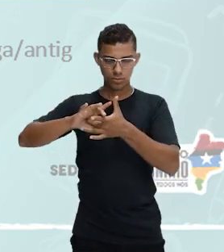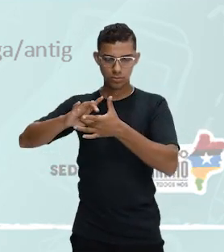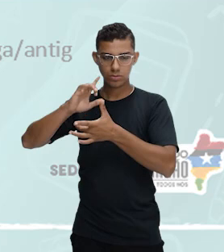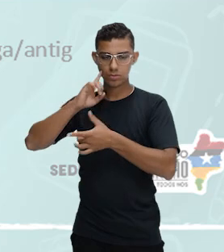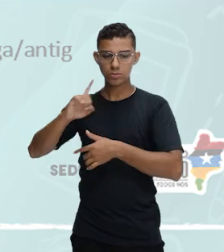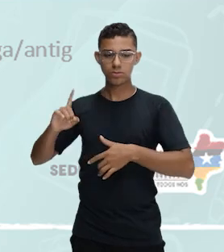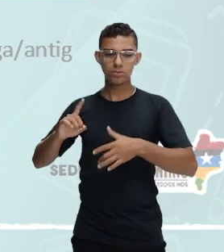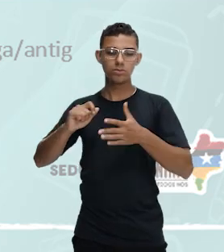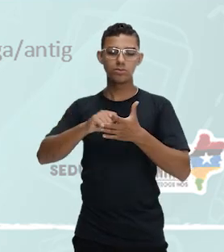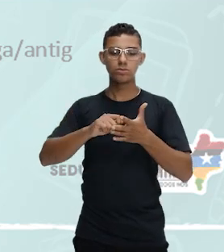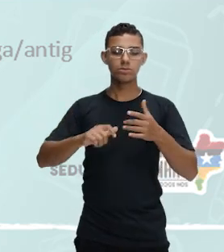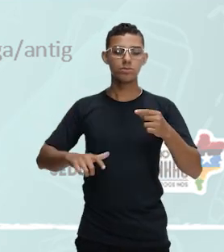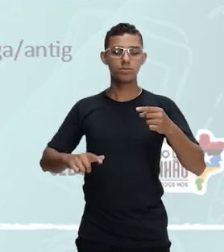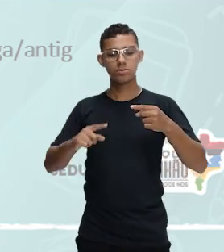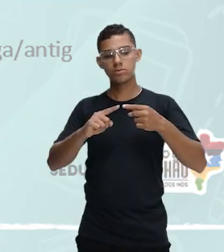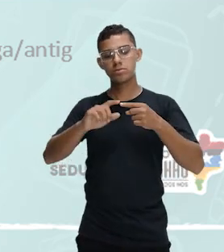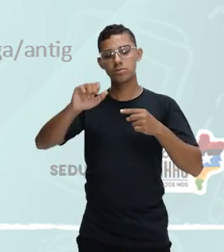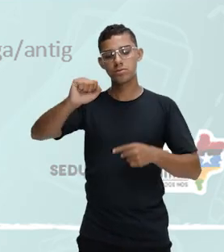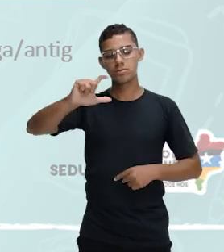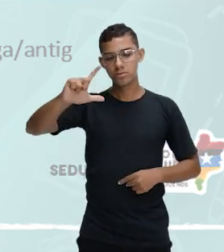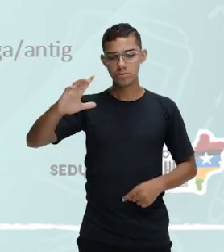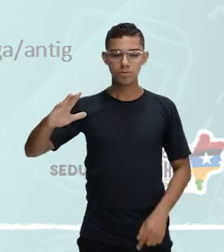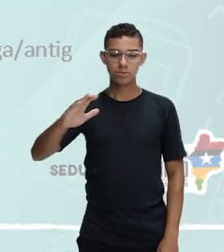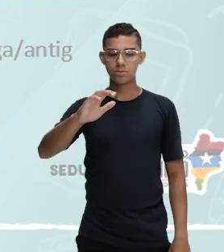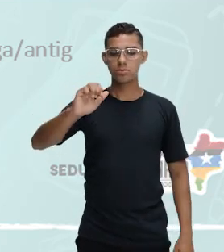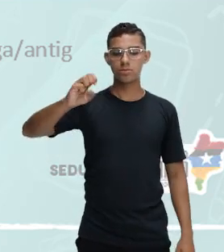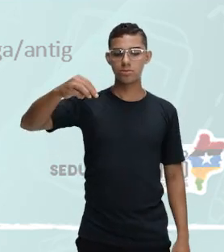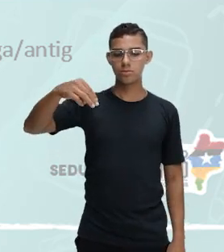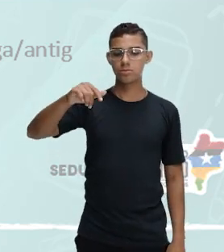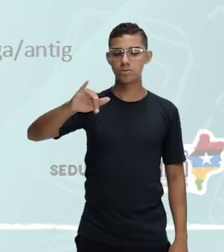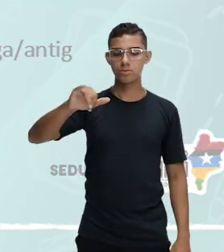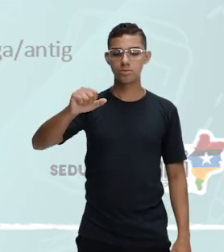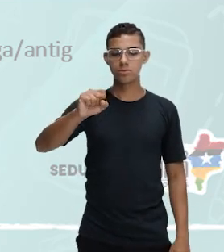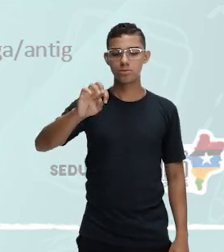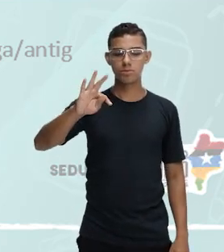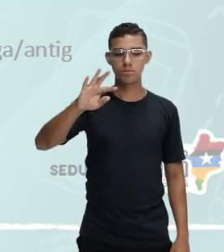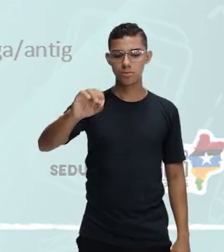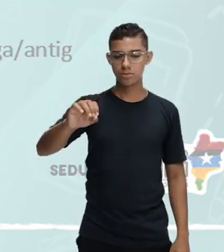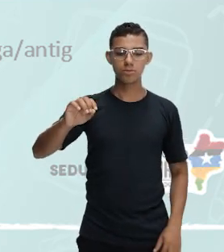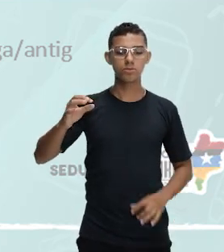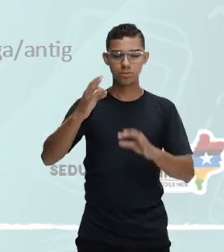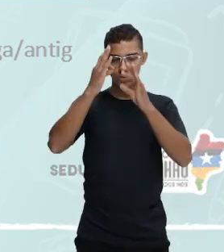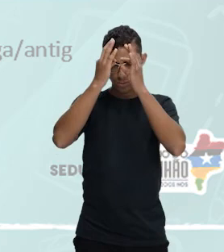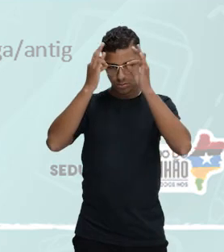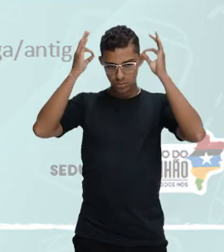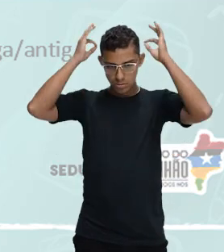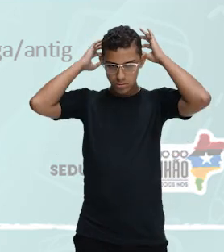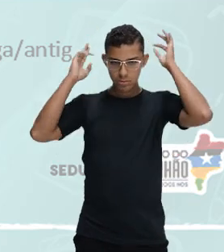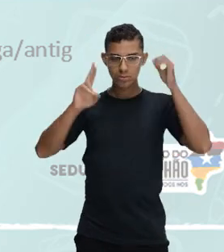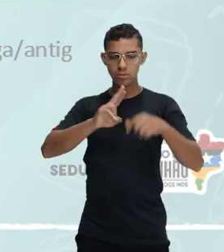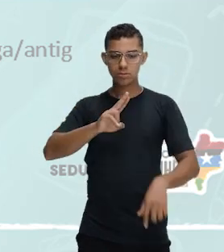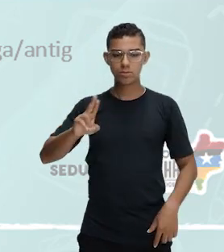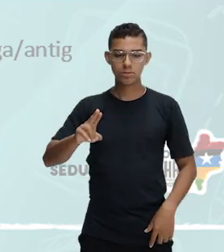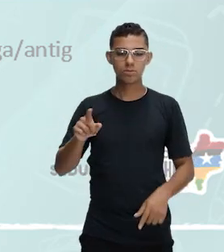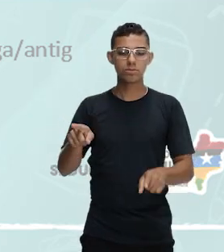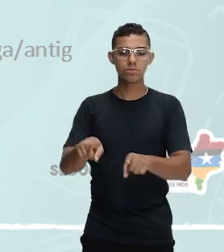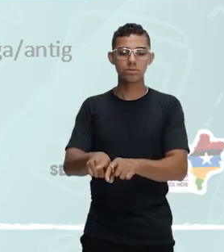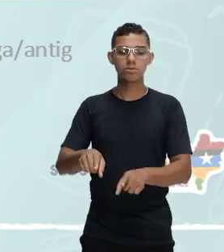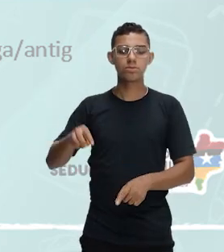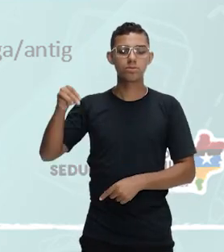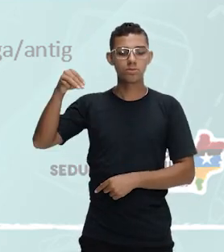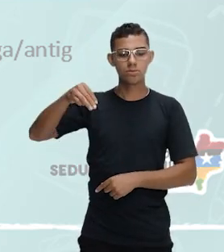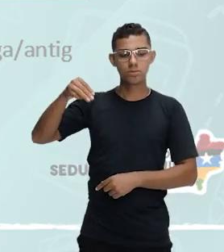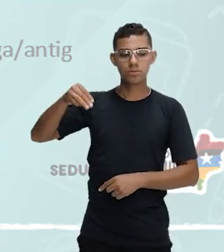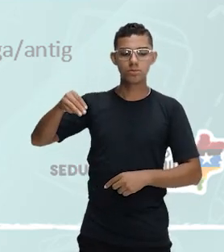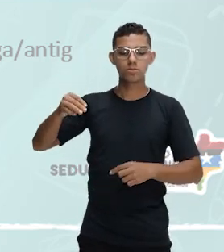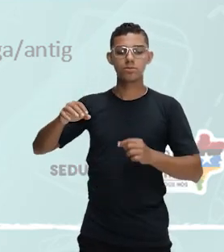né, al-Magish, né, que em grego o livro era intitulado Mathematic Syntaxis,